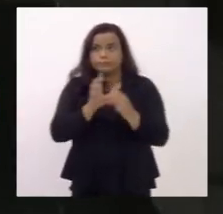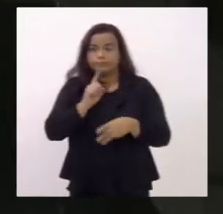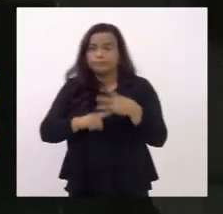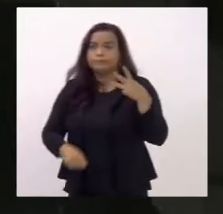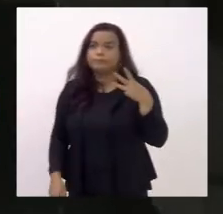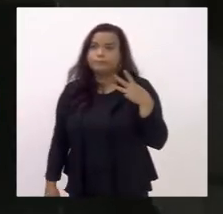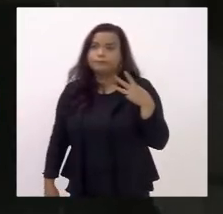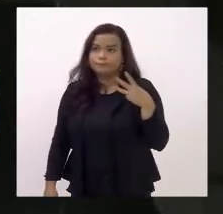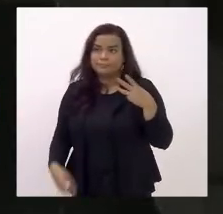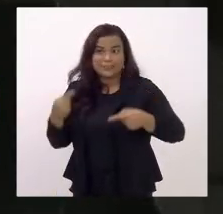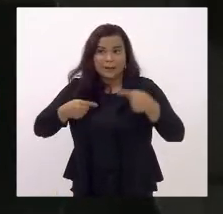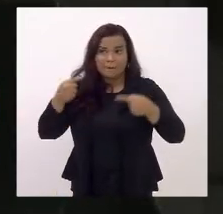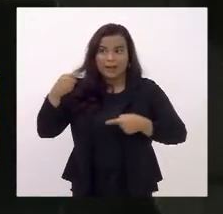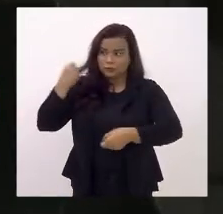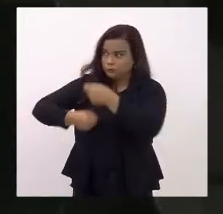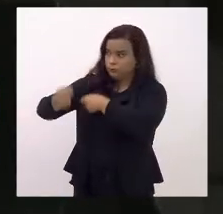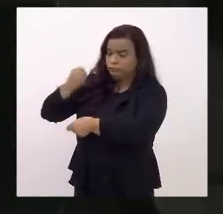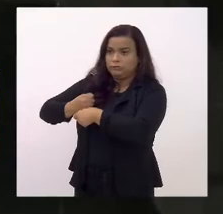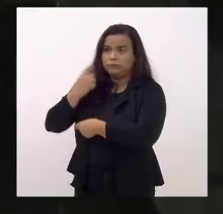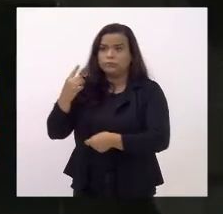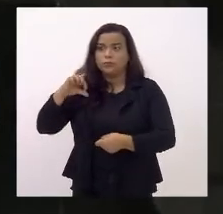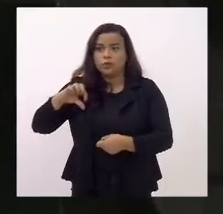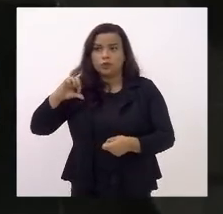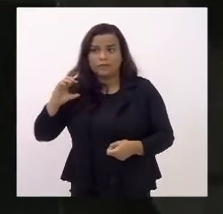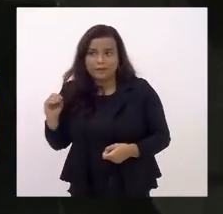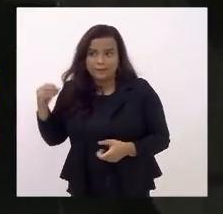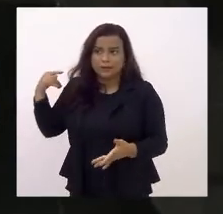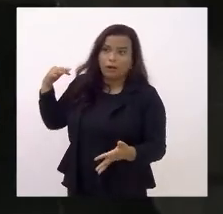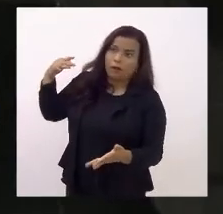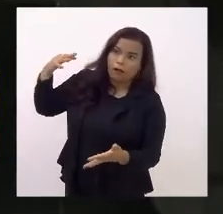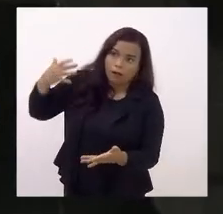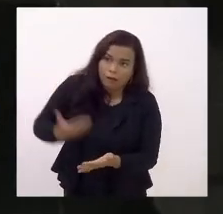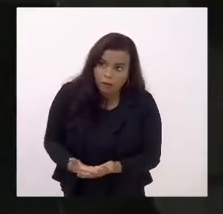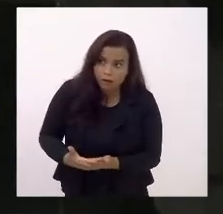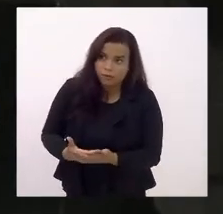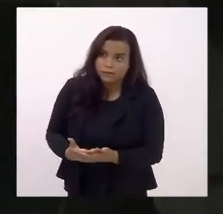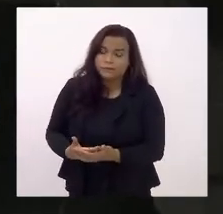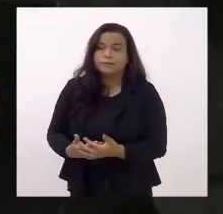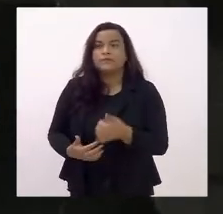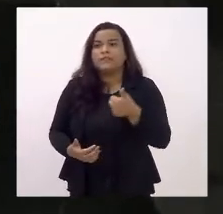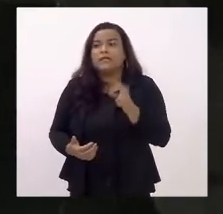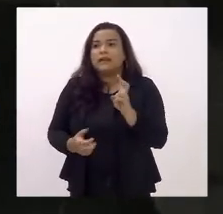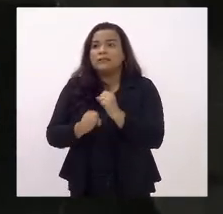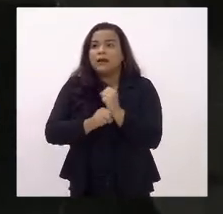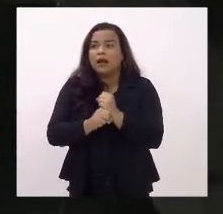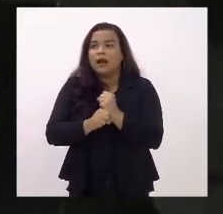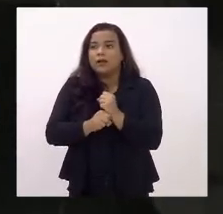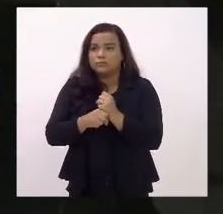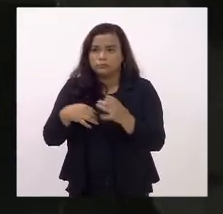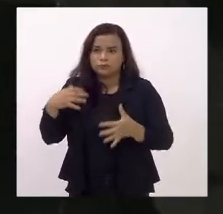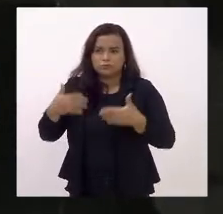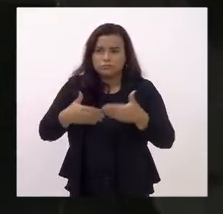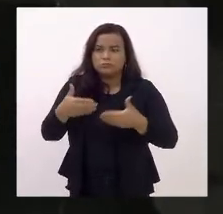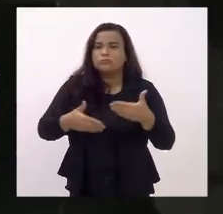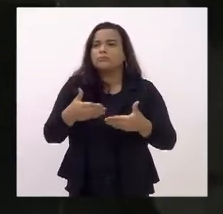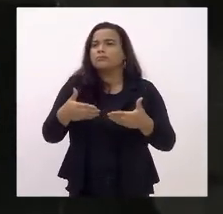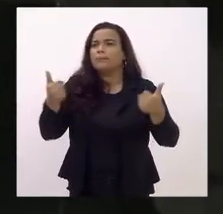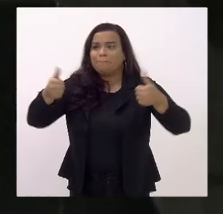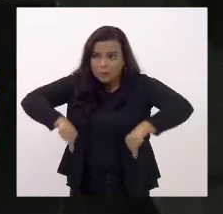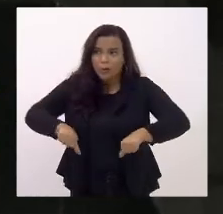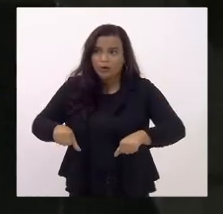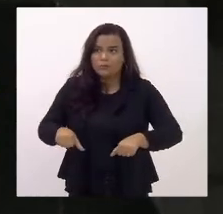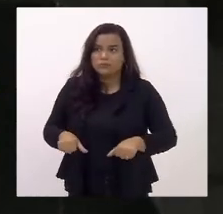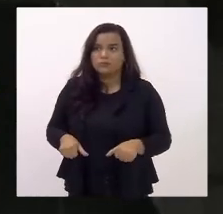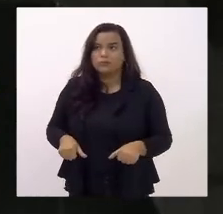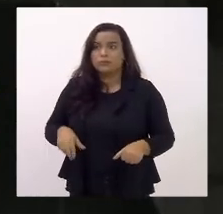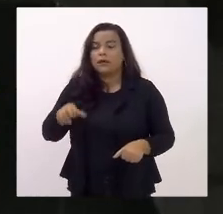debate de meados dos anos 90 e da segunda metade dos anos 90. Ora, 15 anos depois, o debate parece que piorou. Parece que não é Estado mínimo, mas não. Parece que é